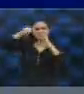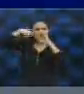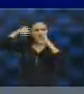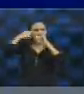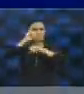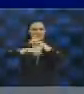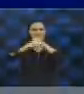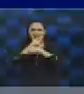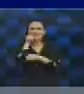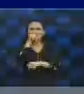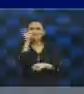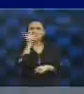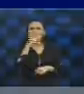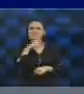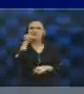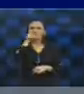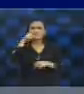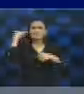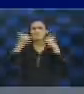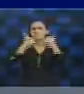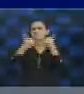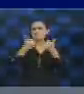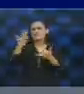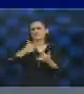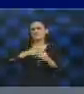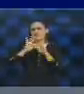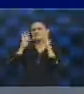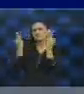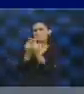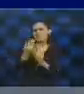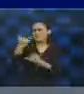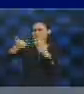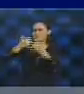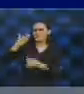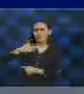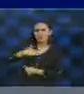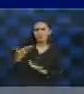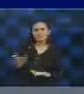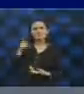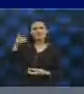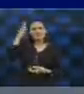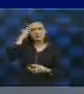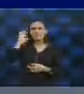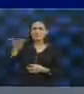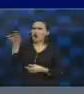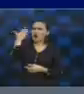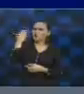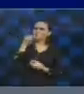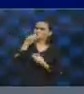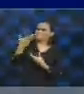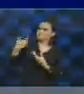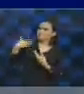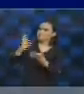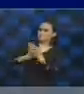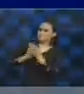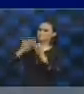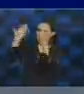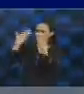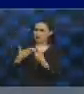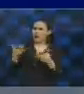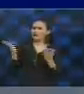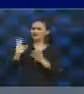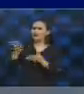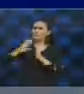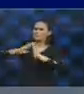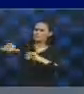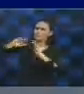você mente, você brinca com a minha família, comigo. Você sabe, você já me elogiou tantas vezes. Você já me pediu